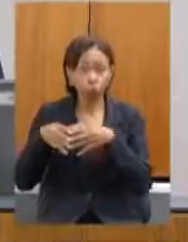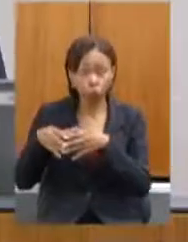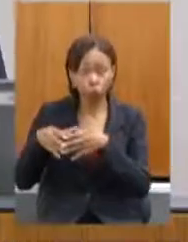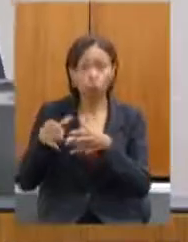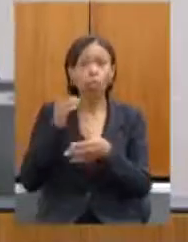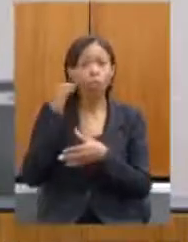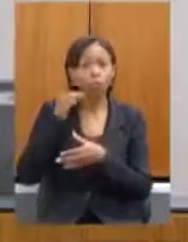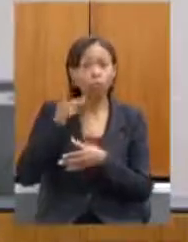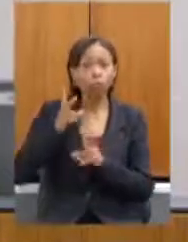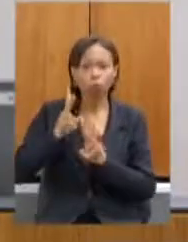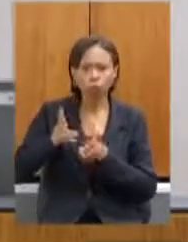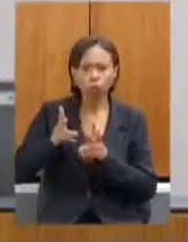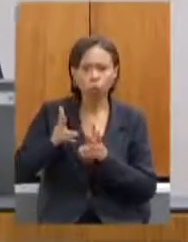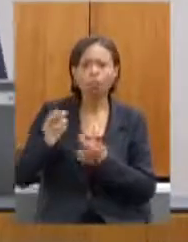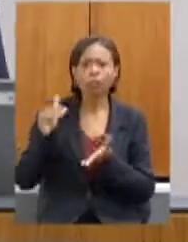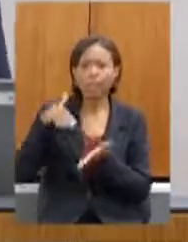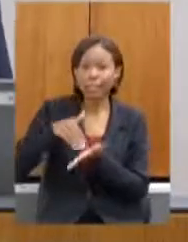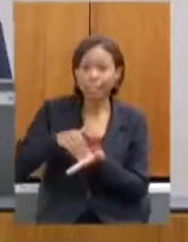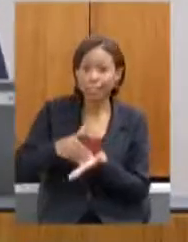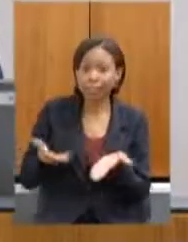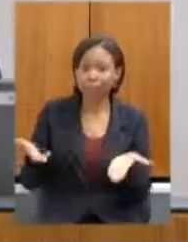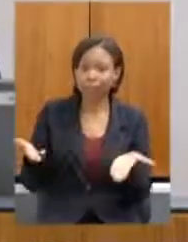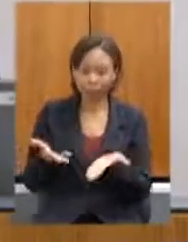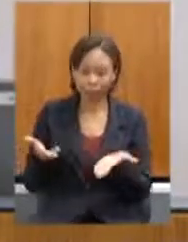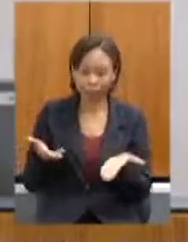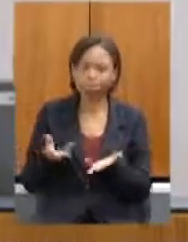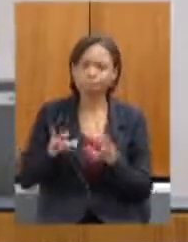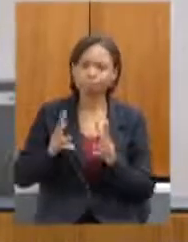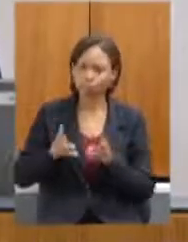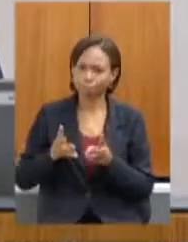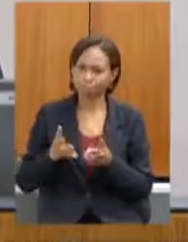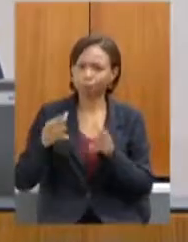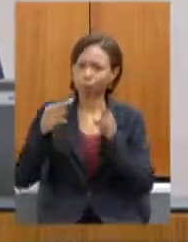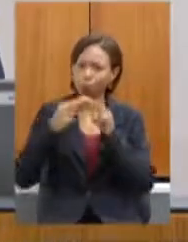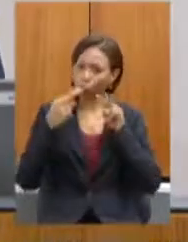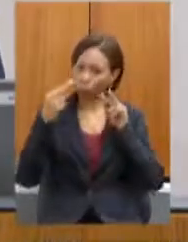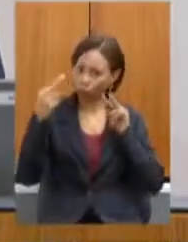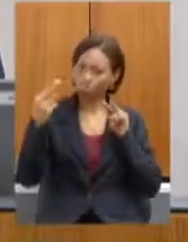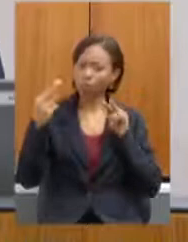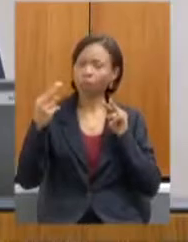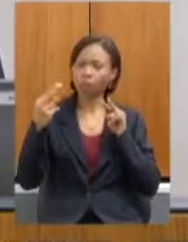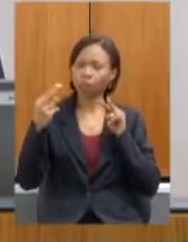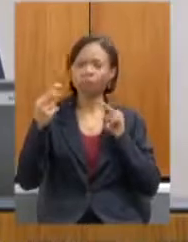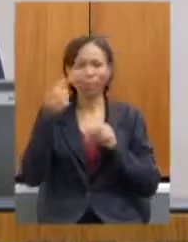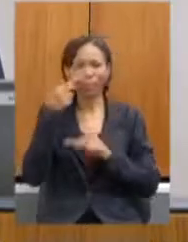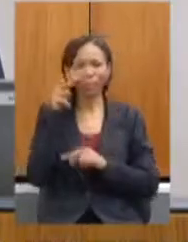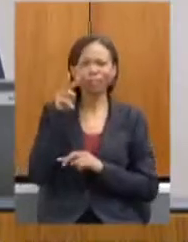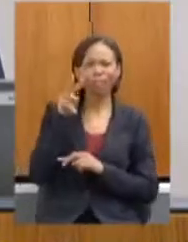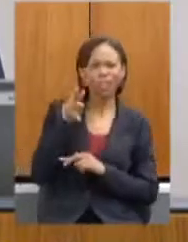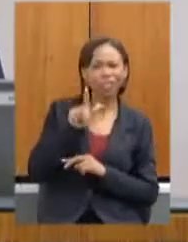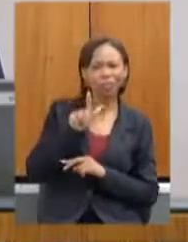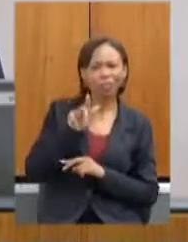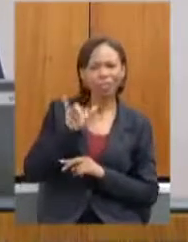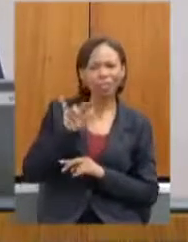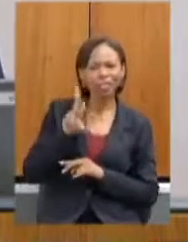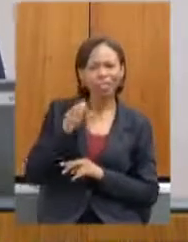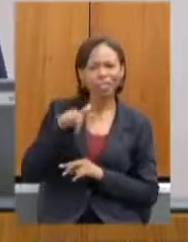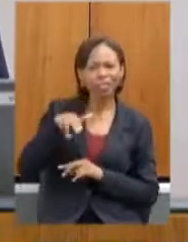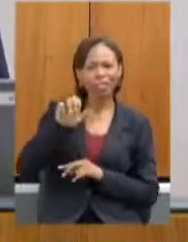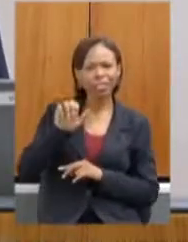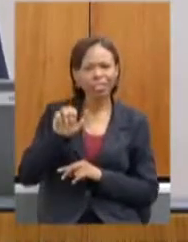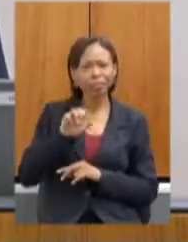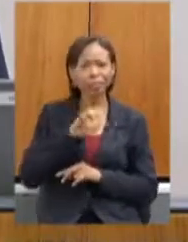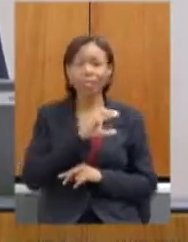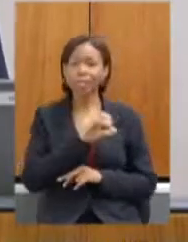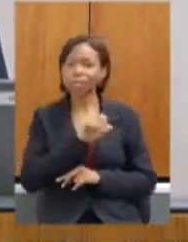permaneceram até agora da condição os que permaneceram online tô vendo aqui o Guilherme da Cunha deputada